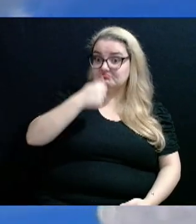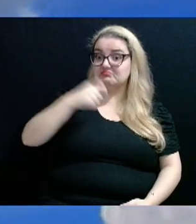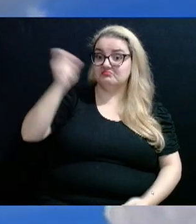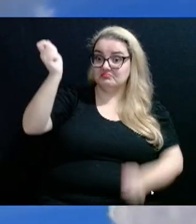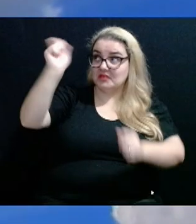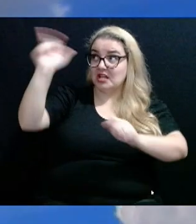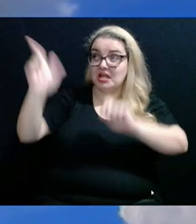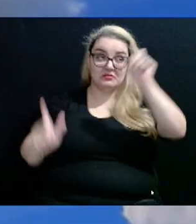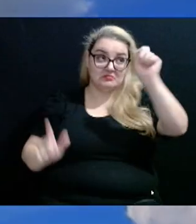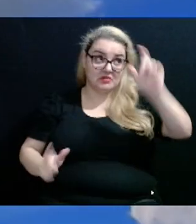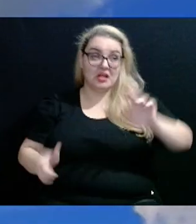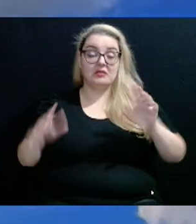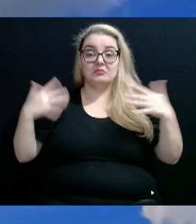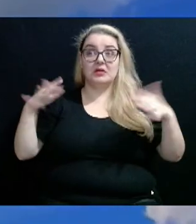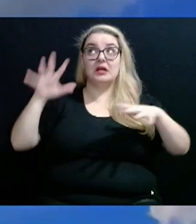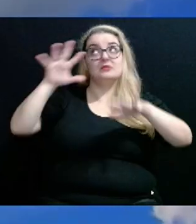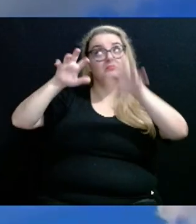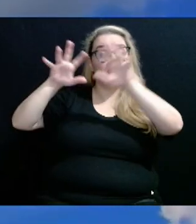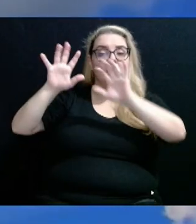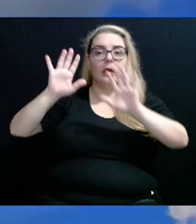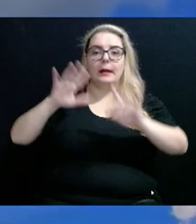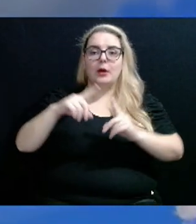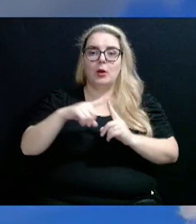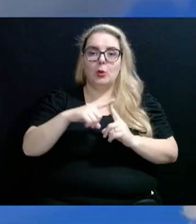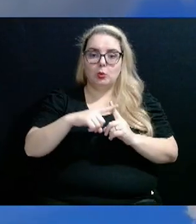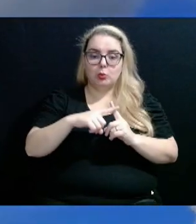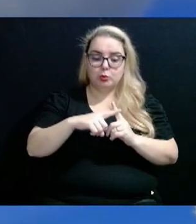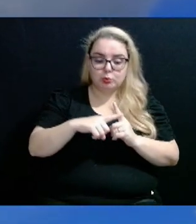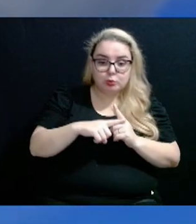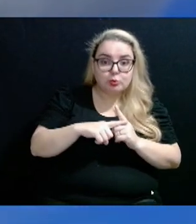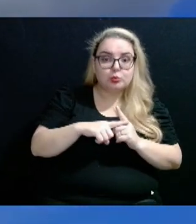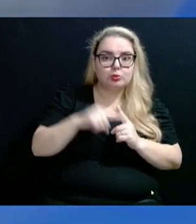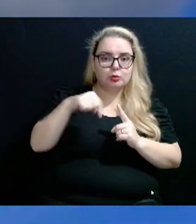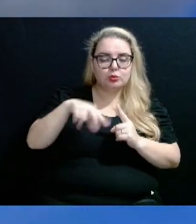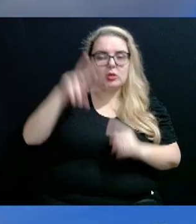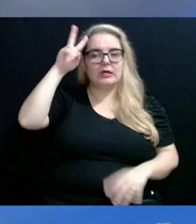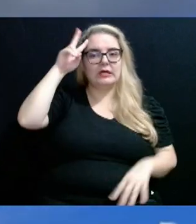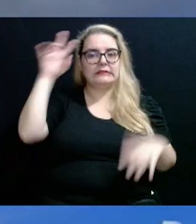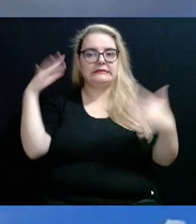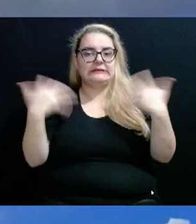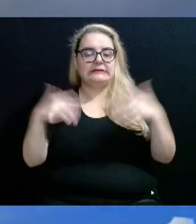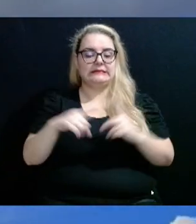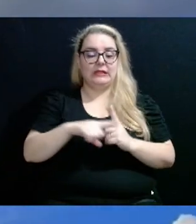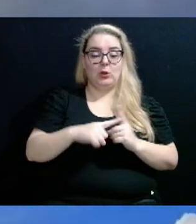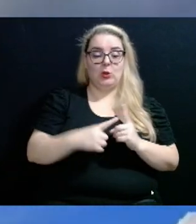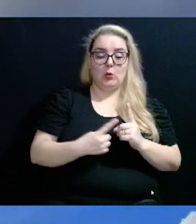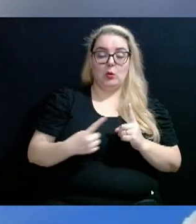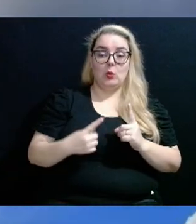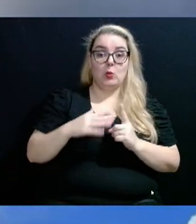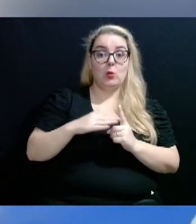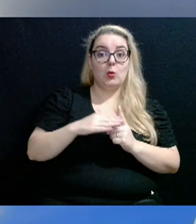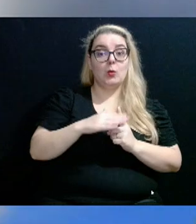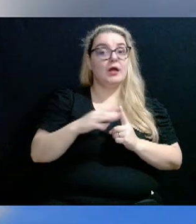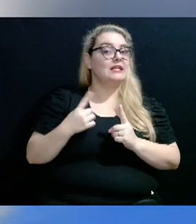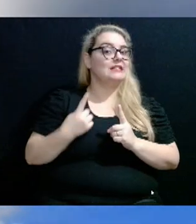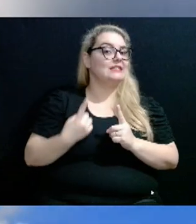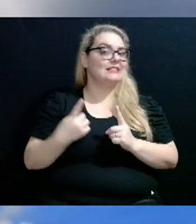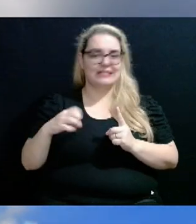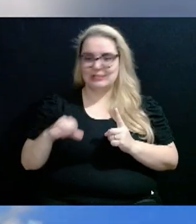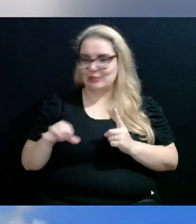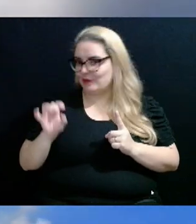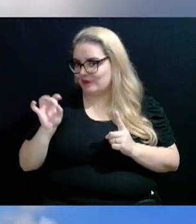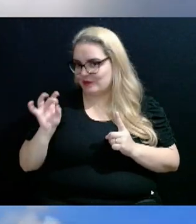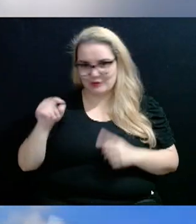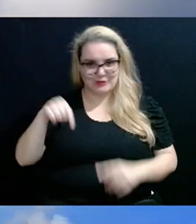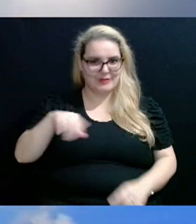temperatura vai ficar baixa nesta segunda-feira. Mínima foi de 11, a máxima de 19 graus, isso de acordo com